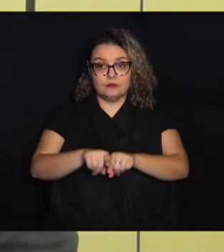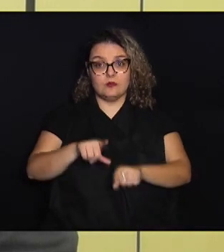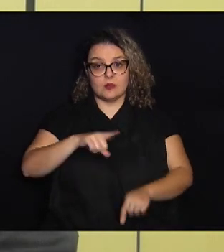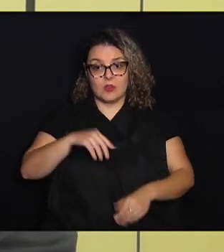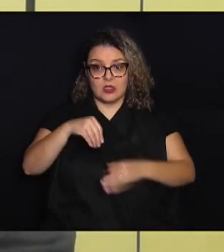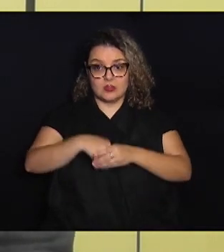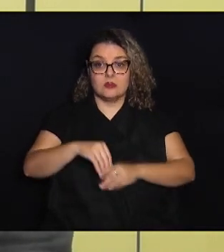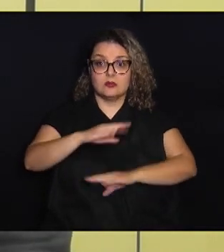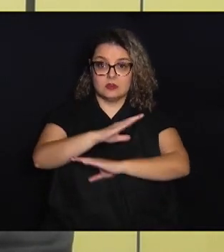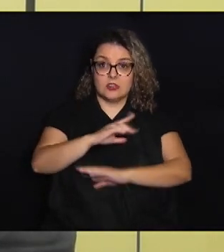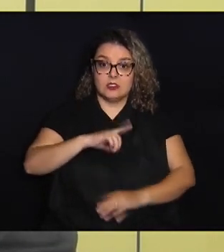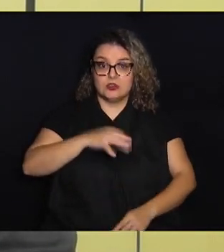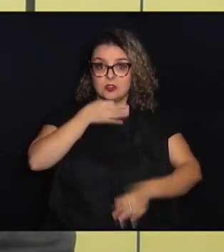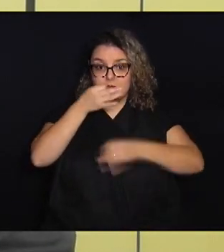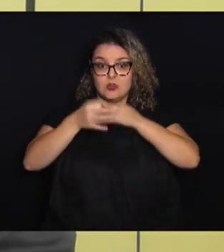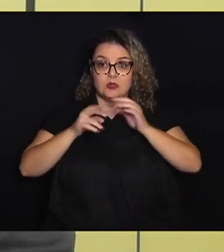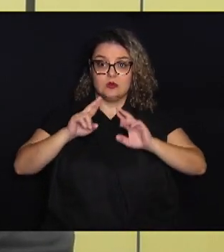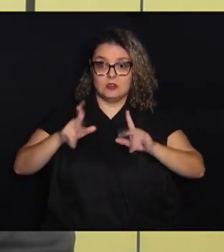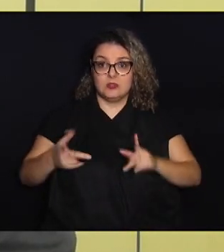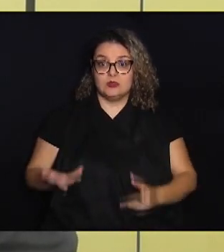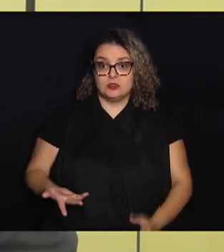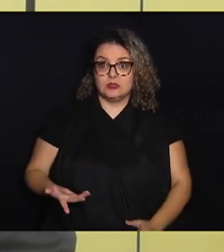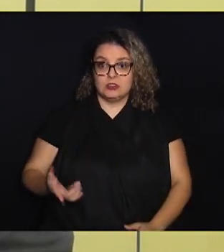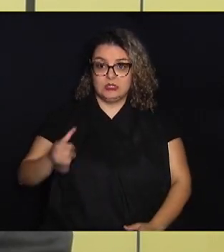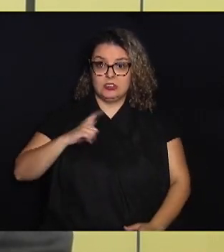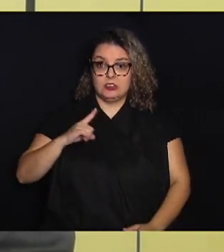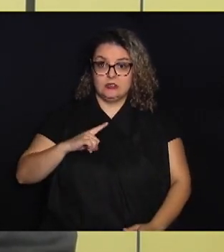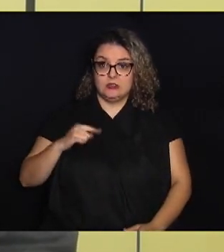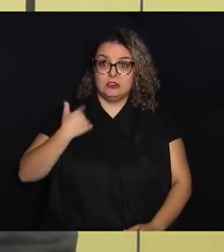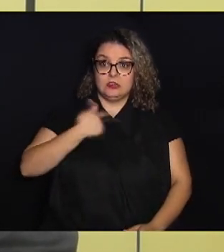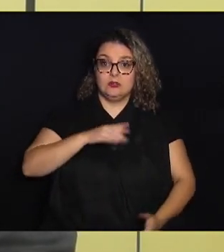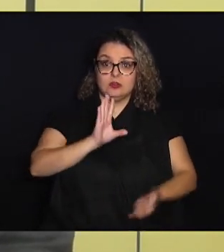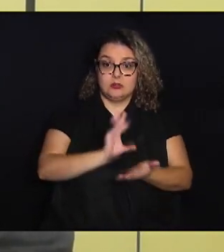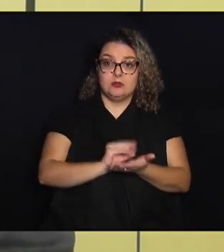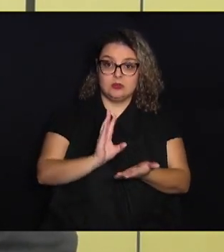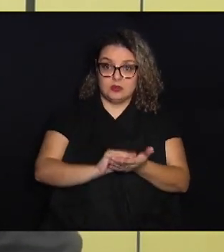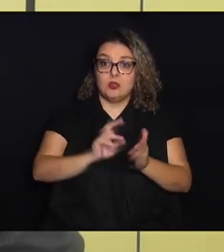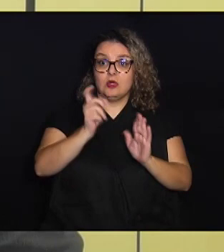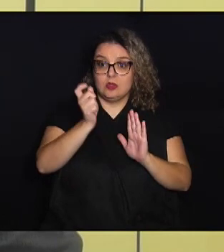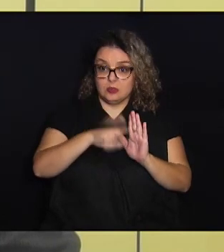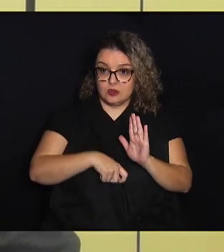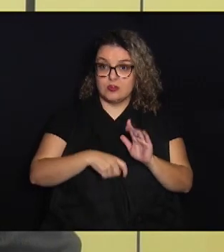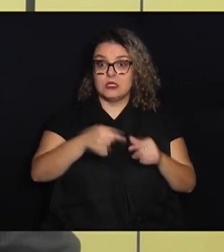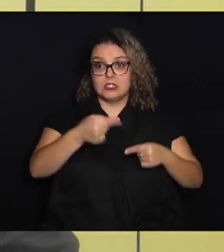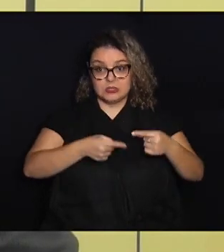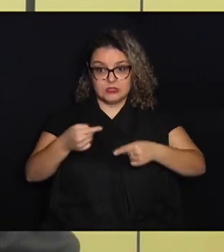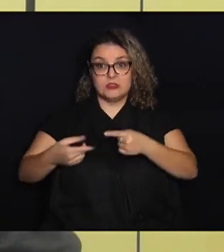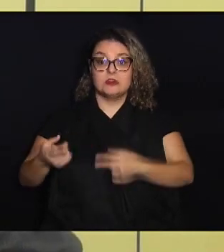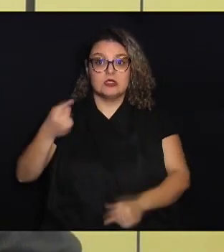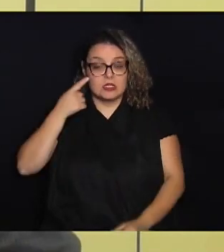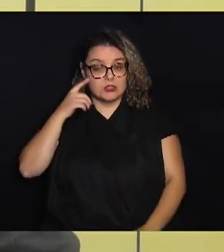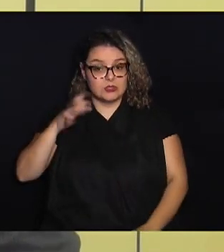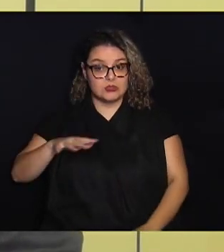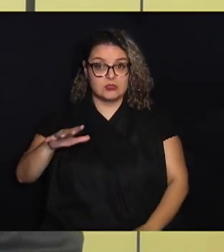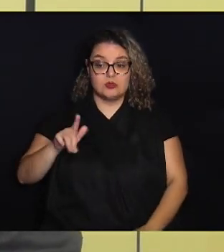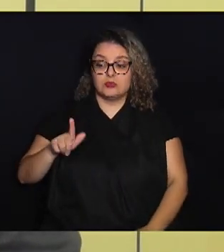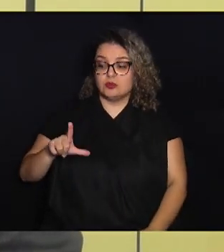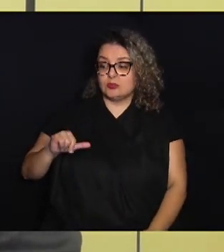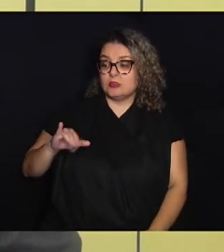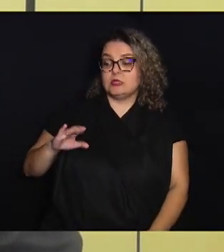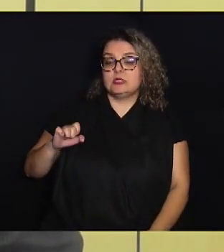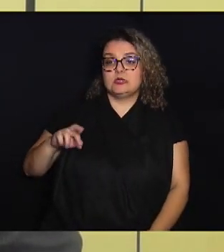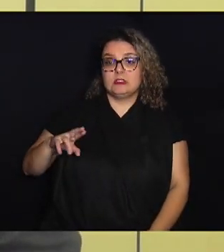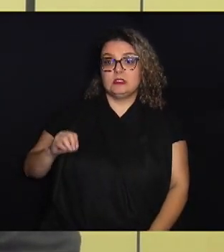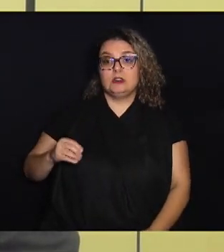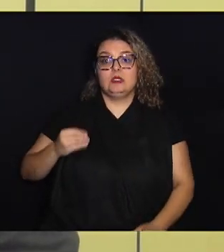vereadores que tinham opiniões diferentes. Então, a gente tem nas nossas atas os registros desses debates, das ideias do Glicério e